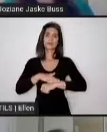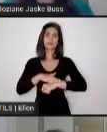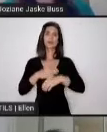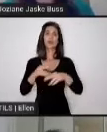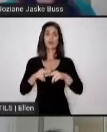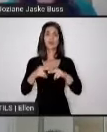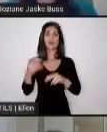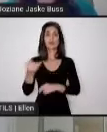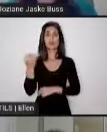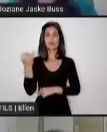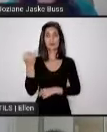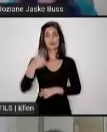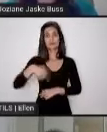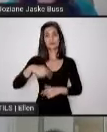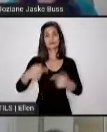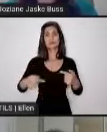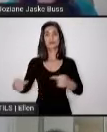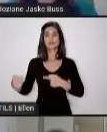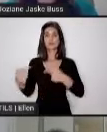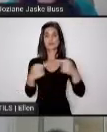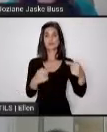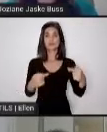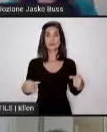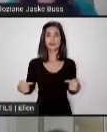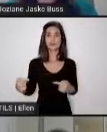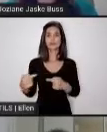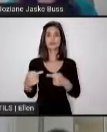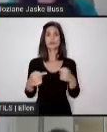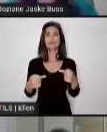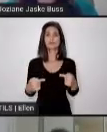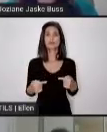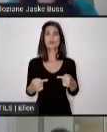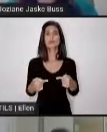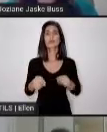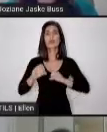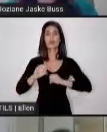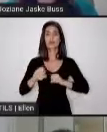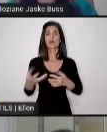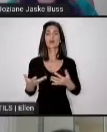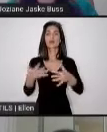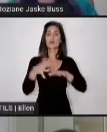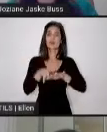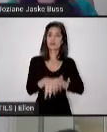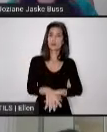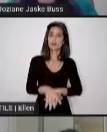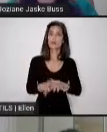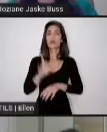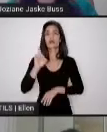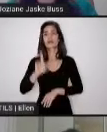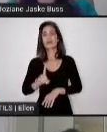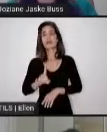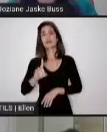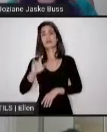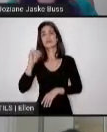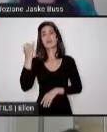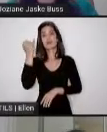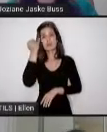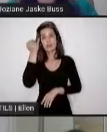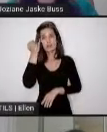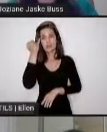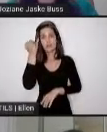de discutirmos a educação inclusiva, a deficiência intelectual,